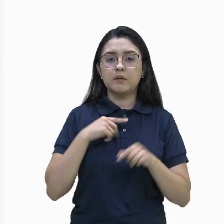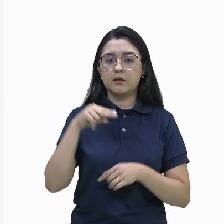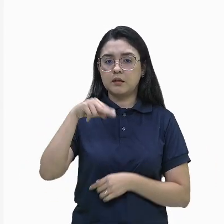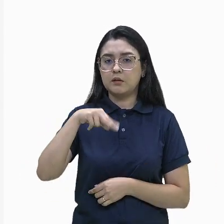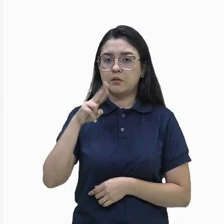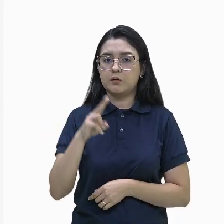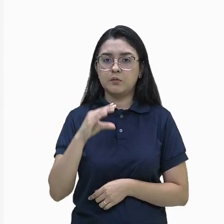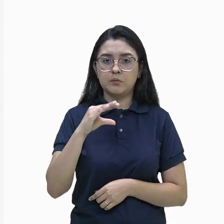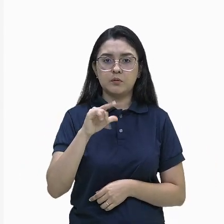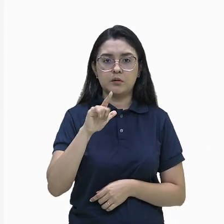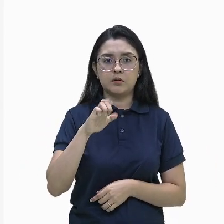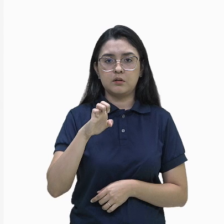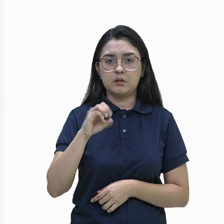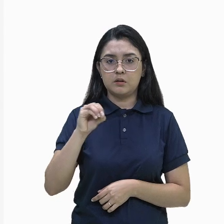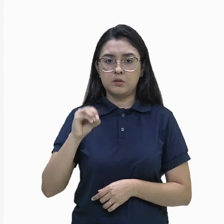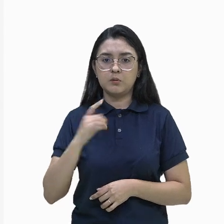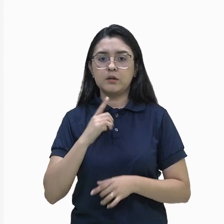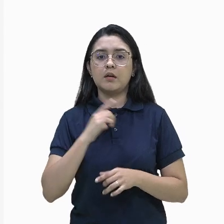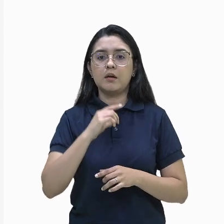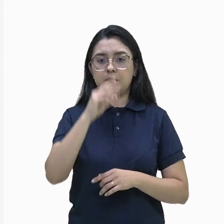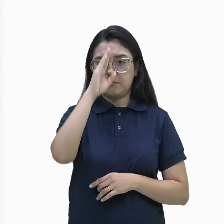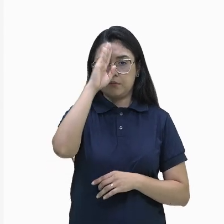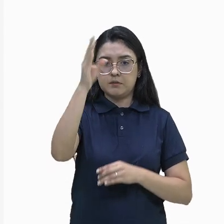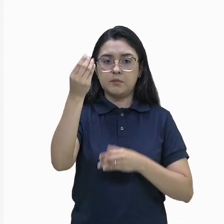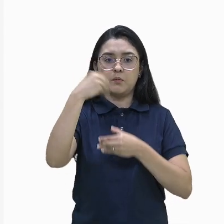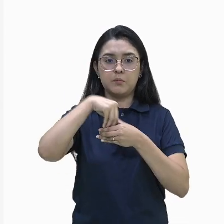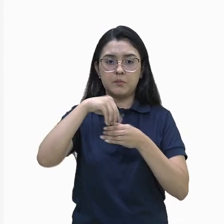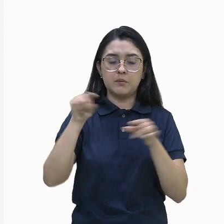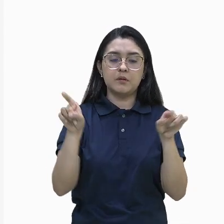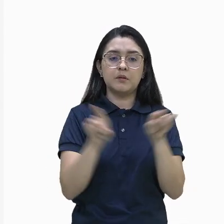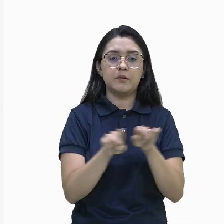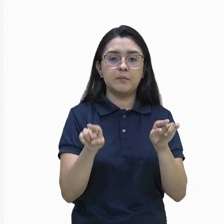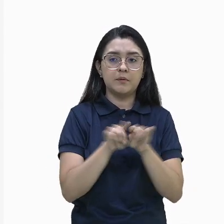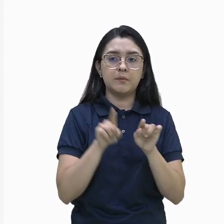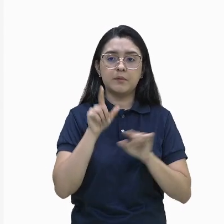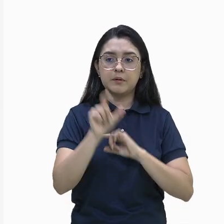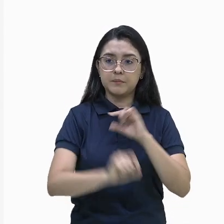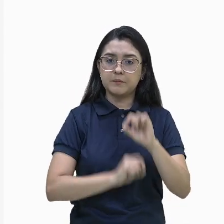é central, tá? E assim,